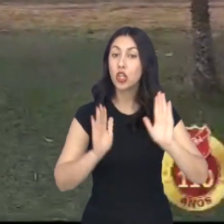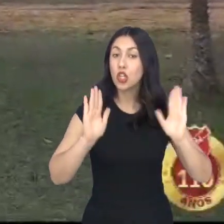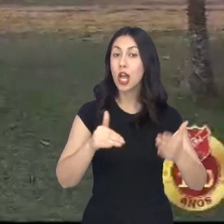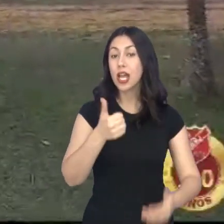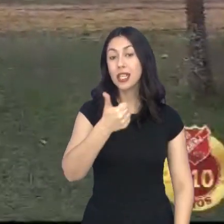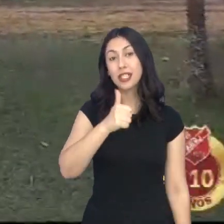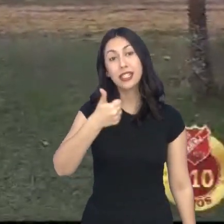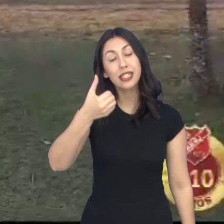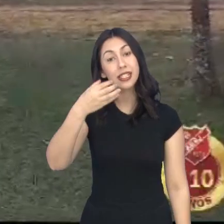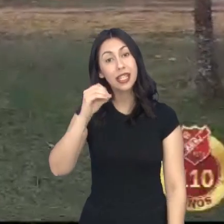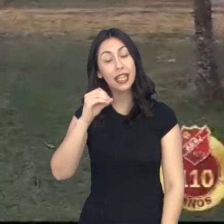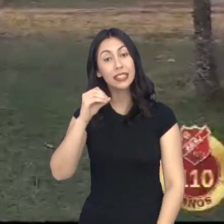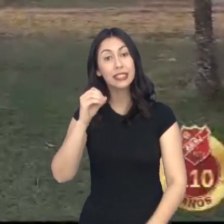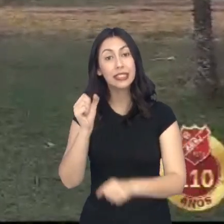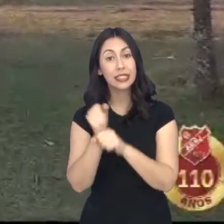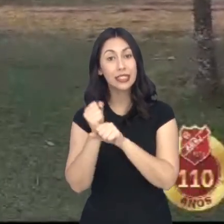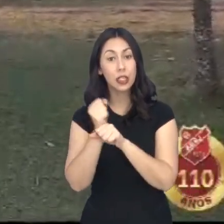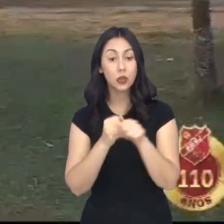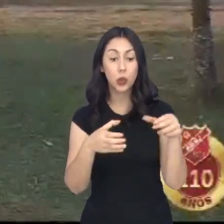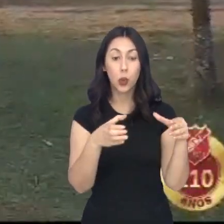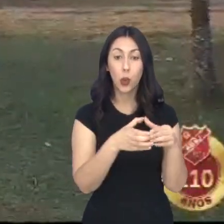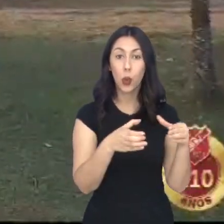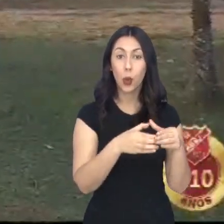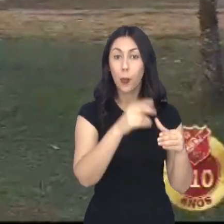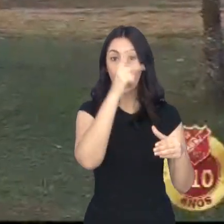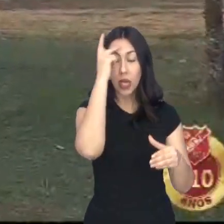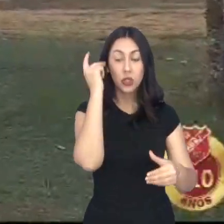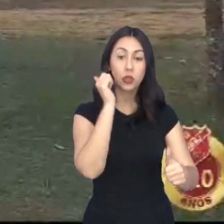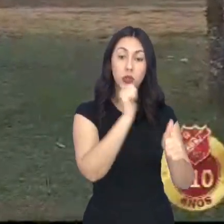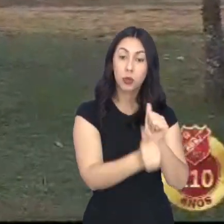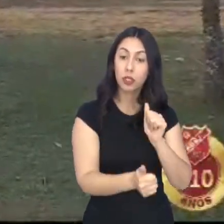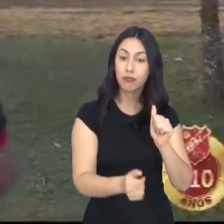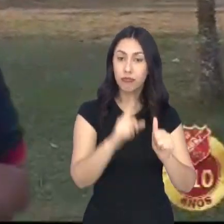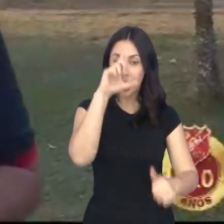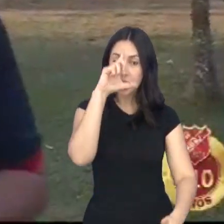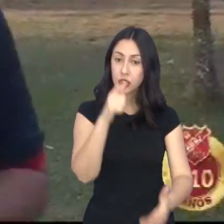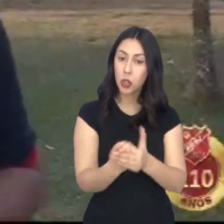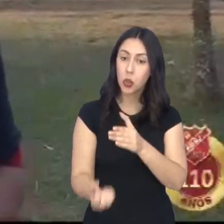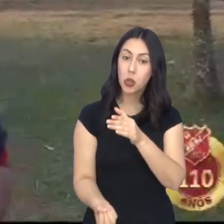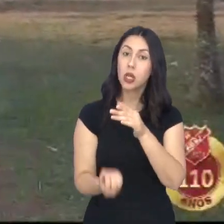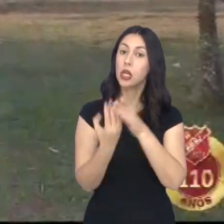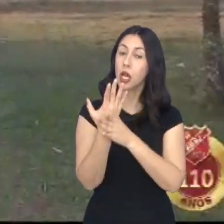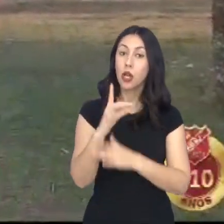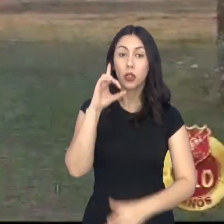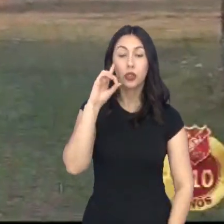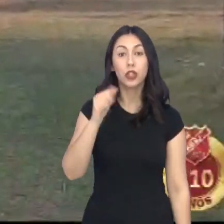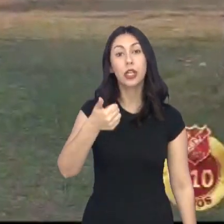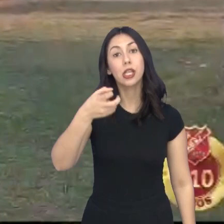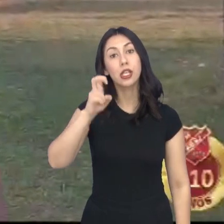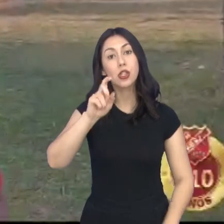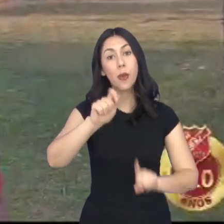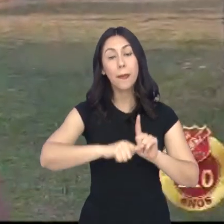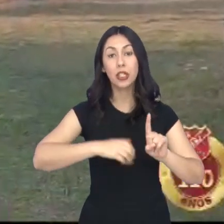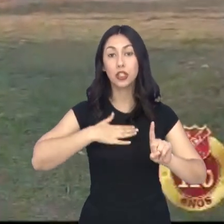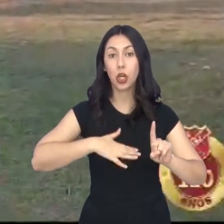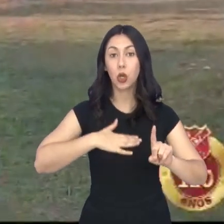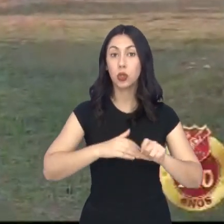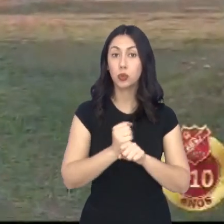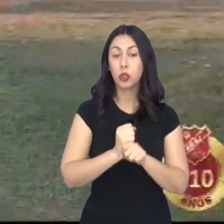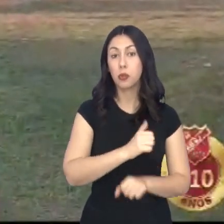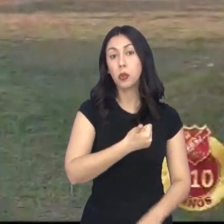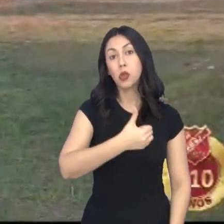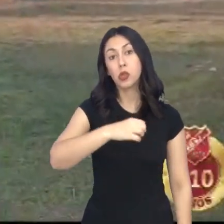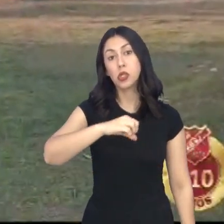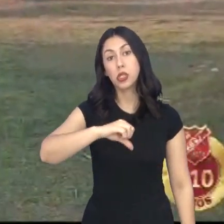anos, um grupo de esportistas decidiu fundar a nossa associação. No dia 15 de agosto de 1913, nasce a associação. Seu